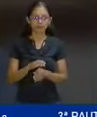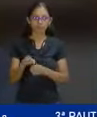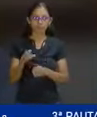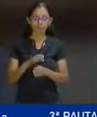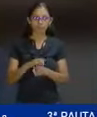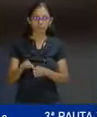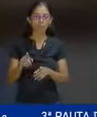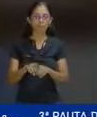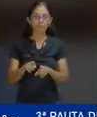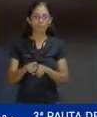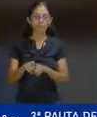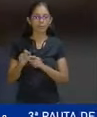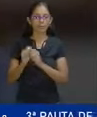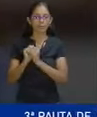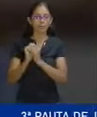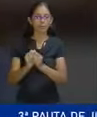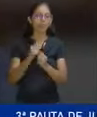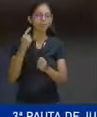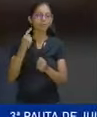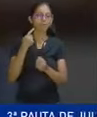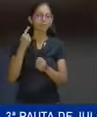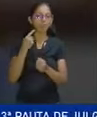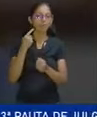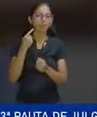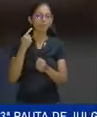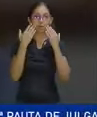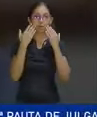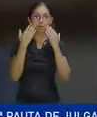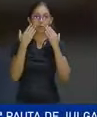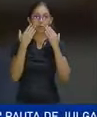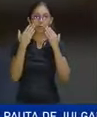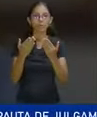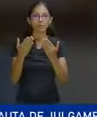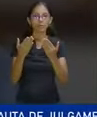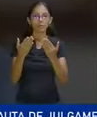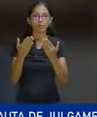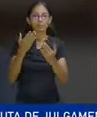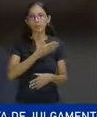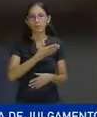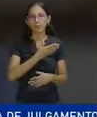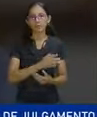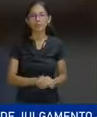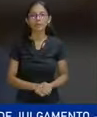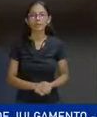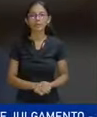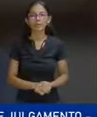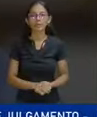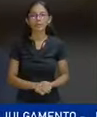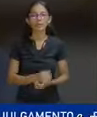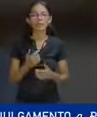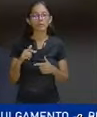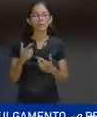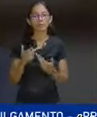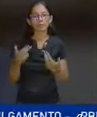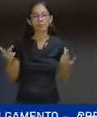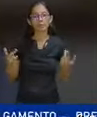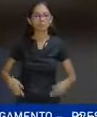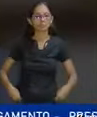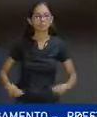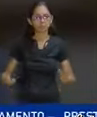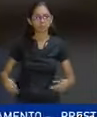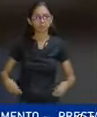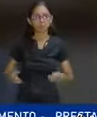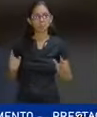advogado legalmente constituído, consubstancia a prova inequívoca da prestação dos serviços. Então,